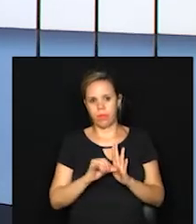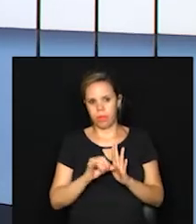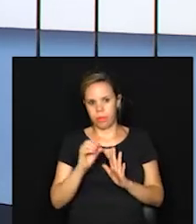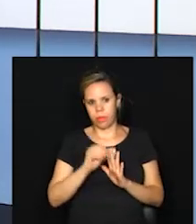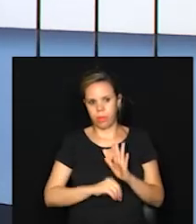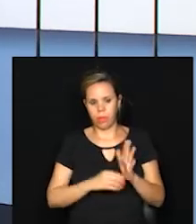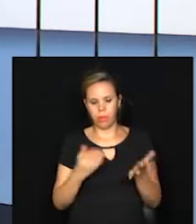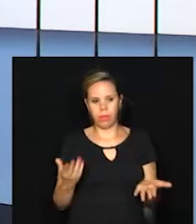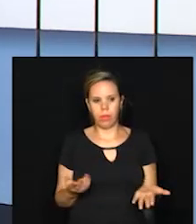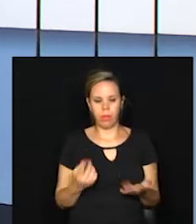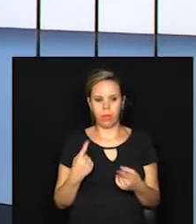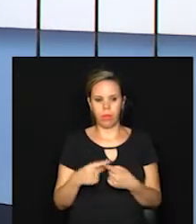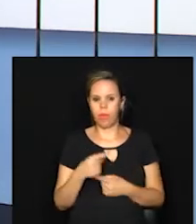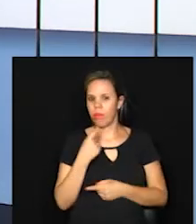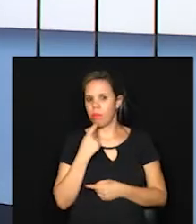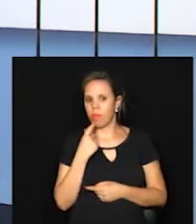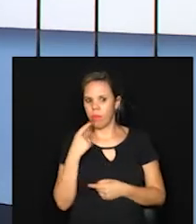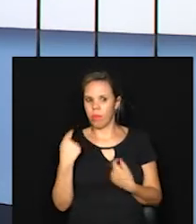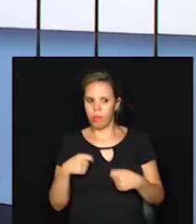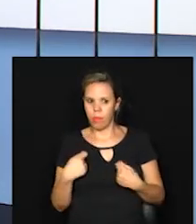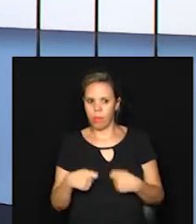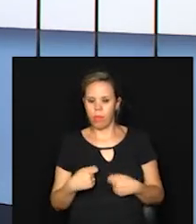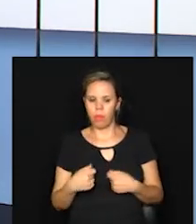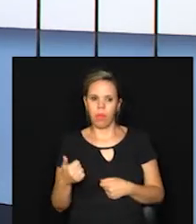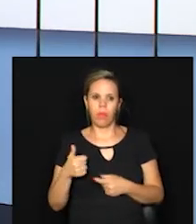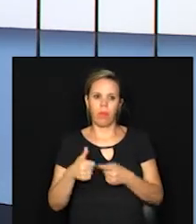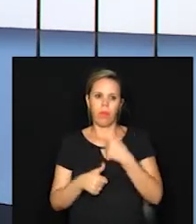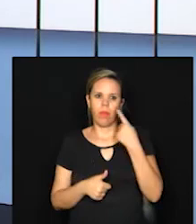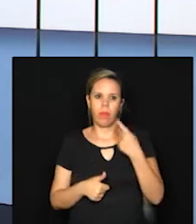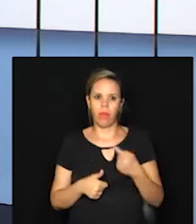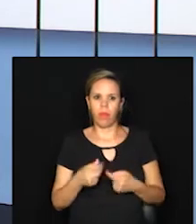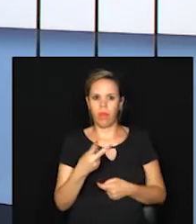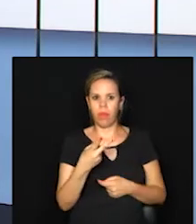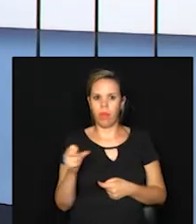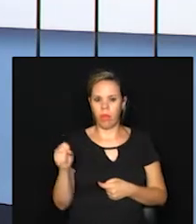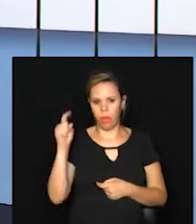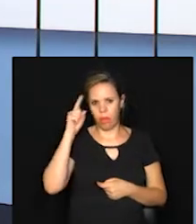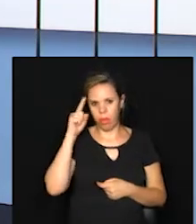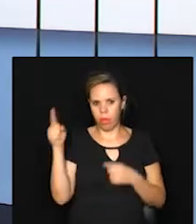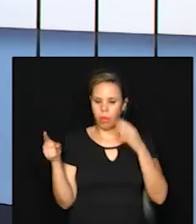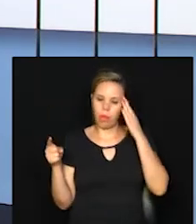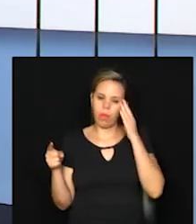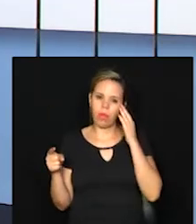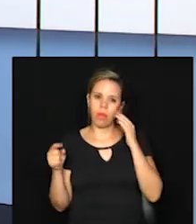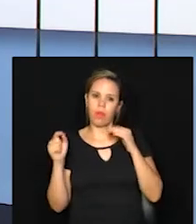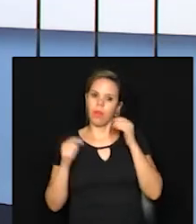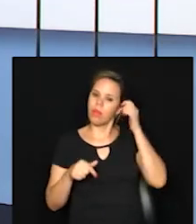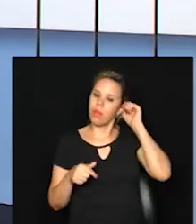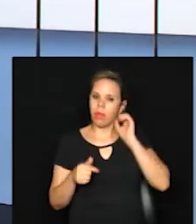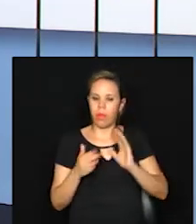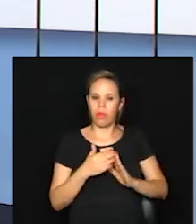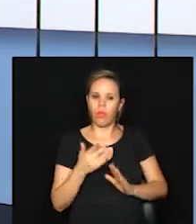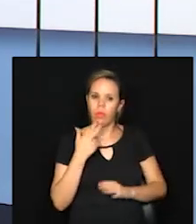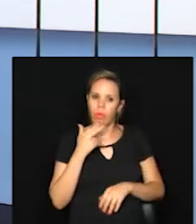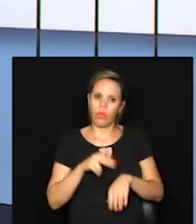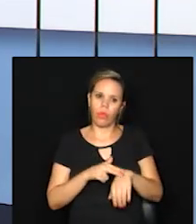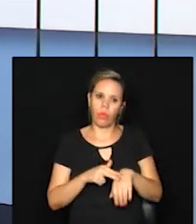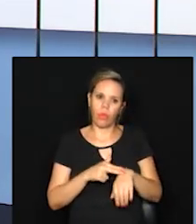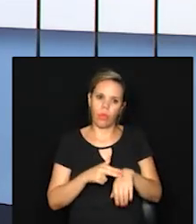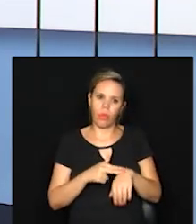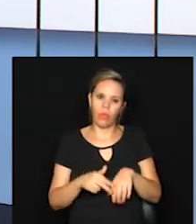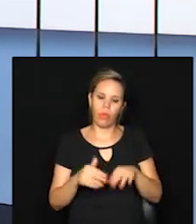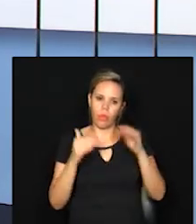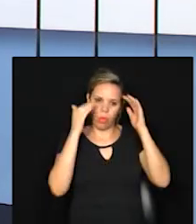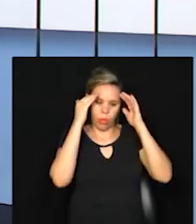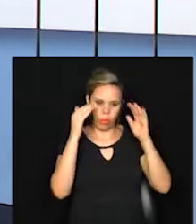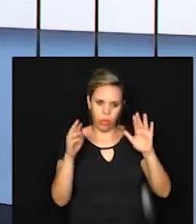Oficial, porque Campinas precisa ficar, primeiro, 28 dias nessa fase verde, seguindo essas novas